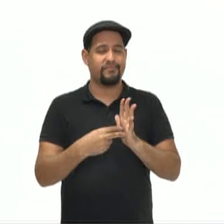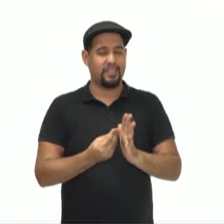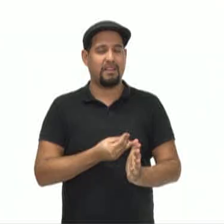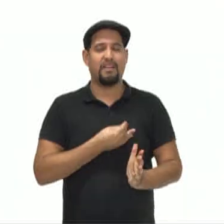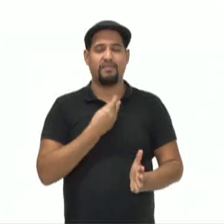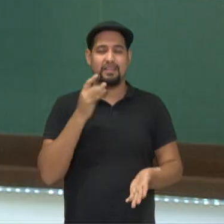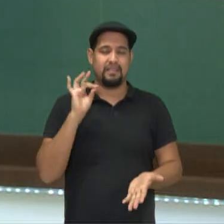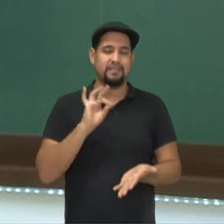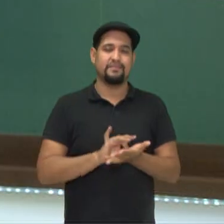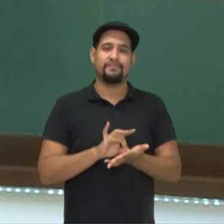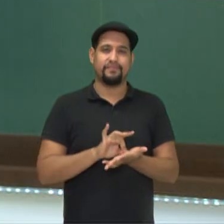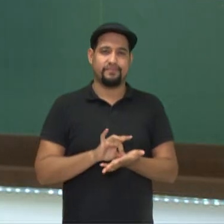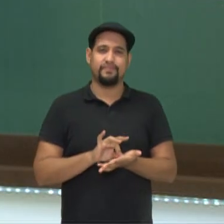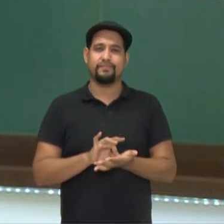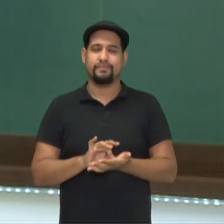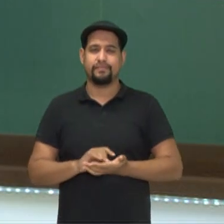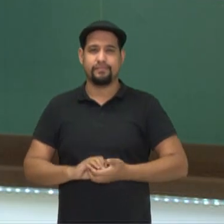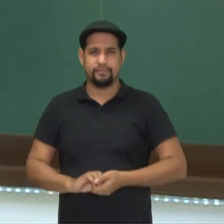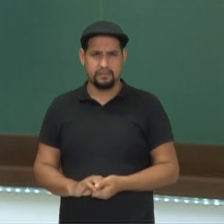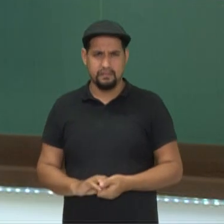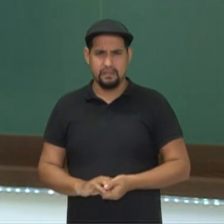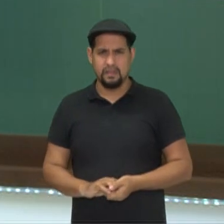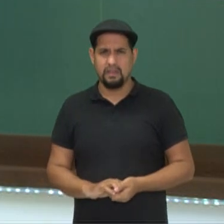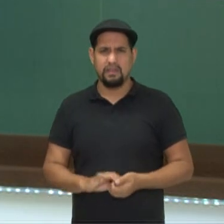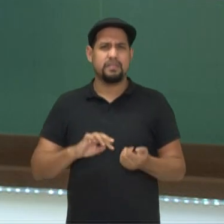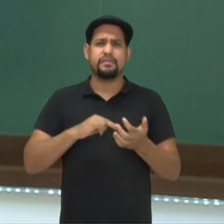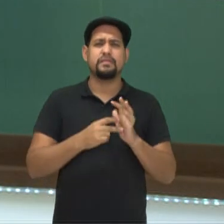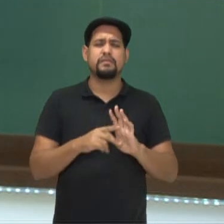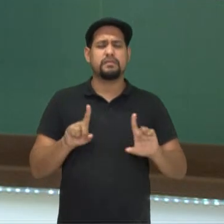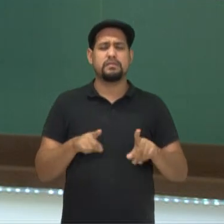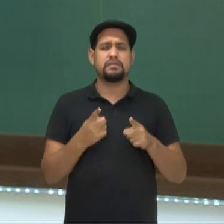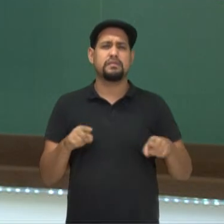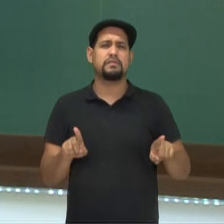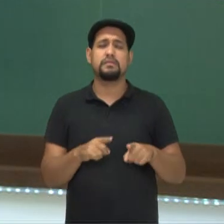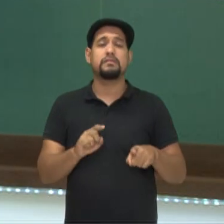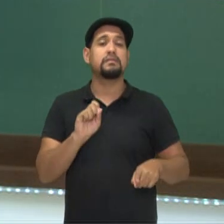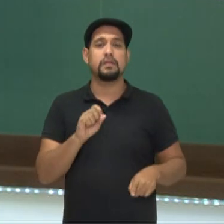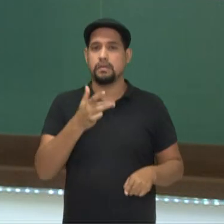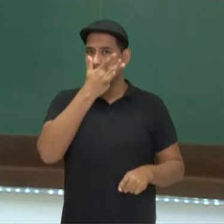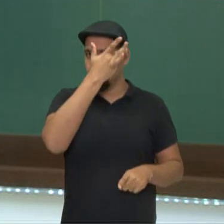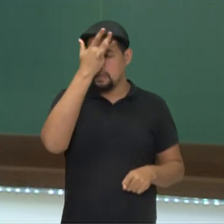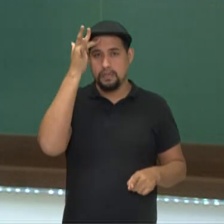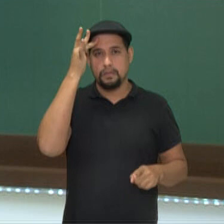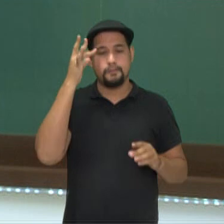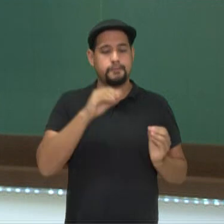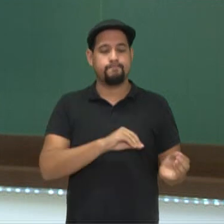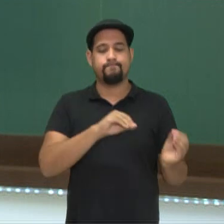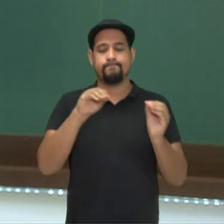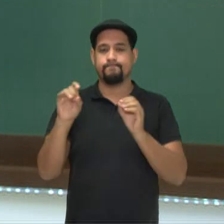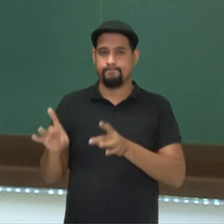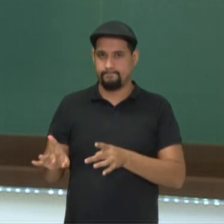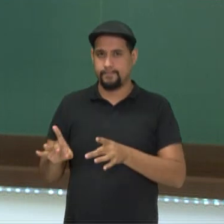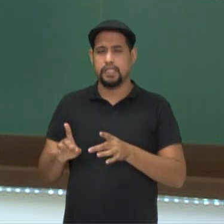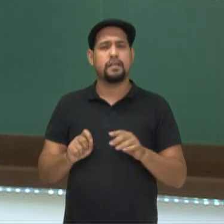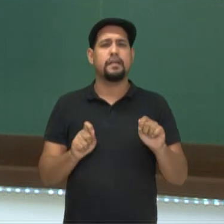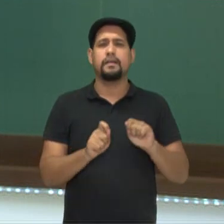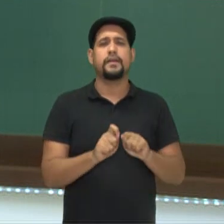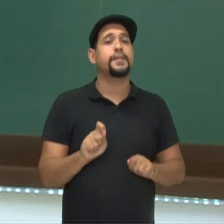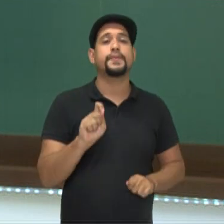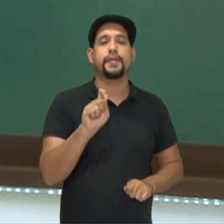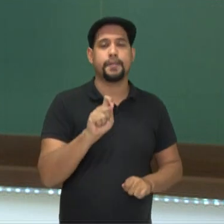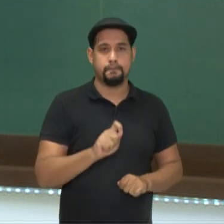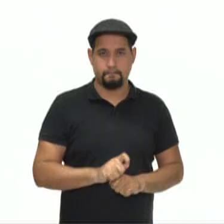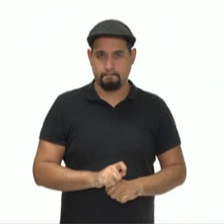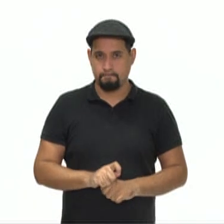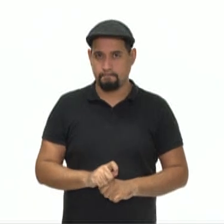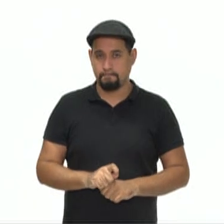real. Do que está tratando essa música? De refugiados, tá? O que se vai fazer? A